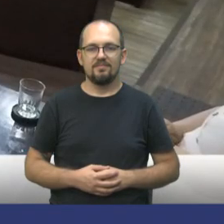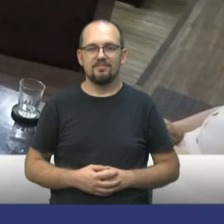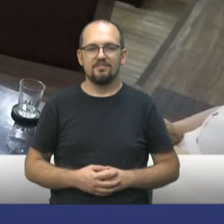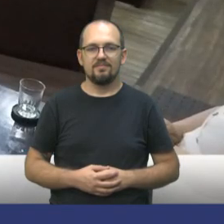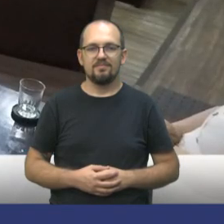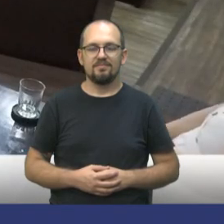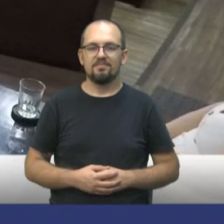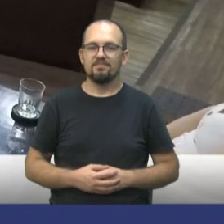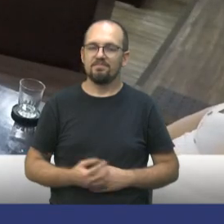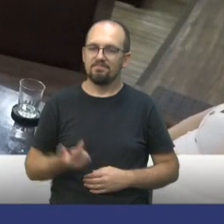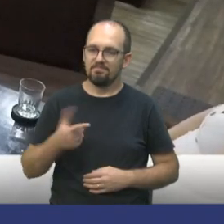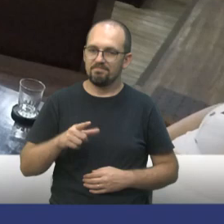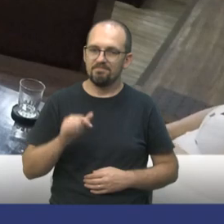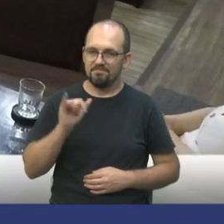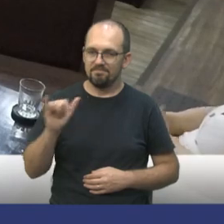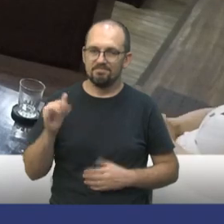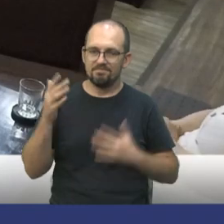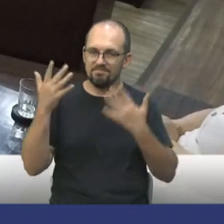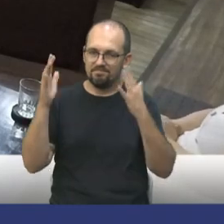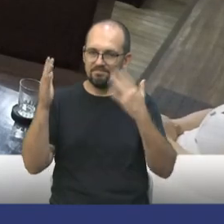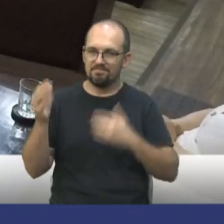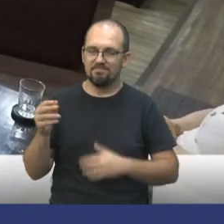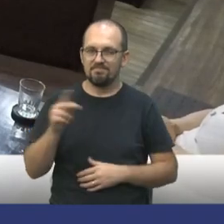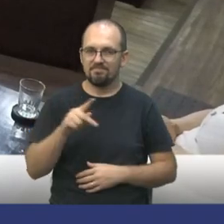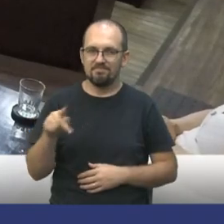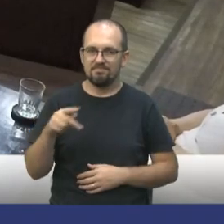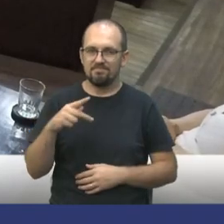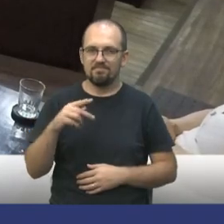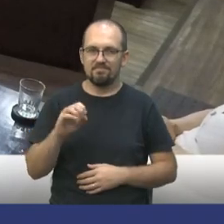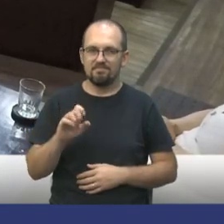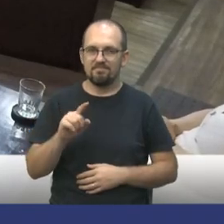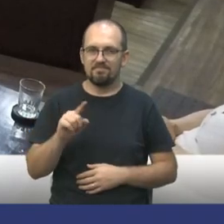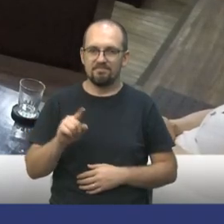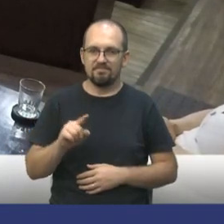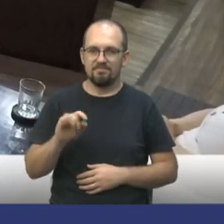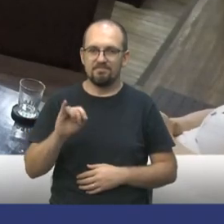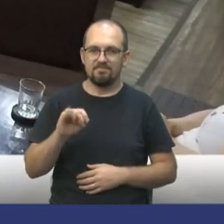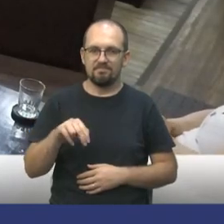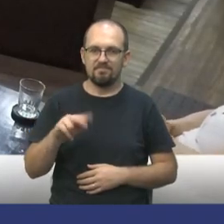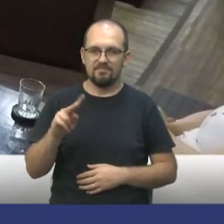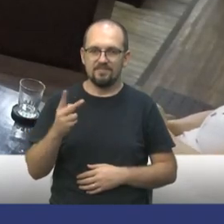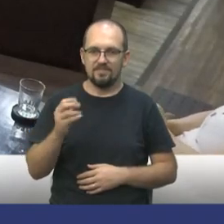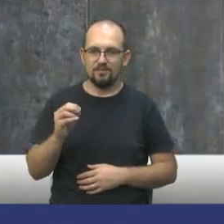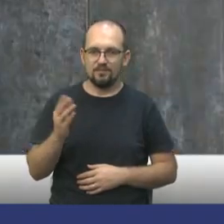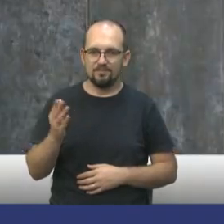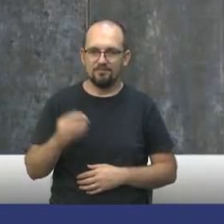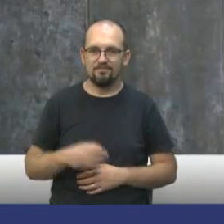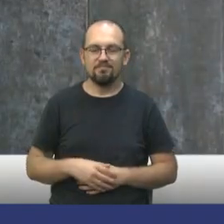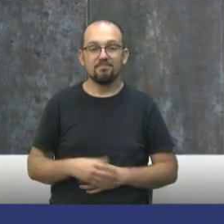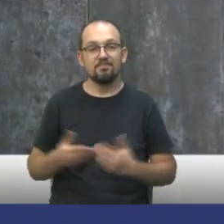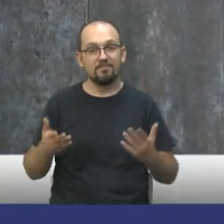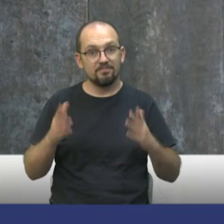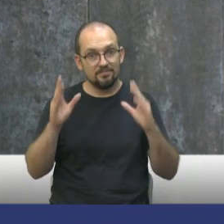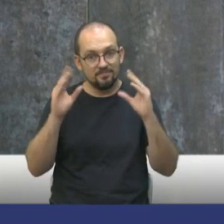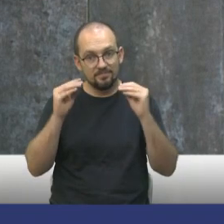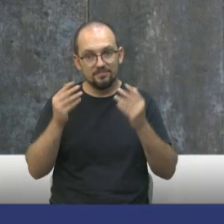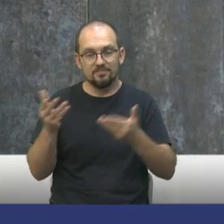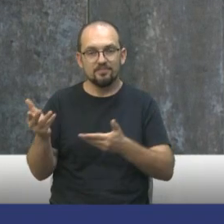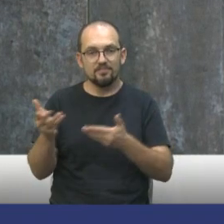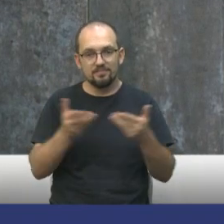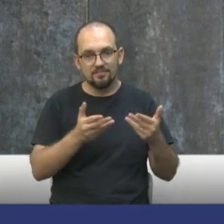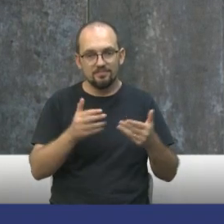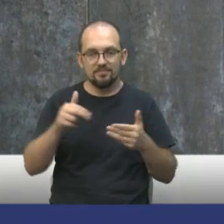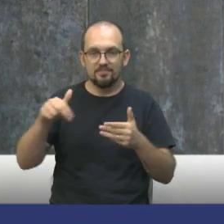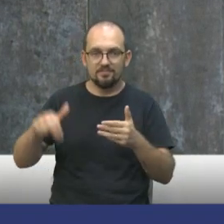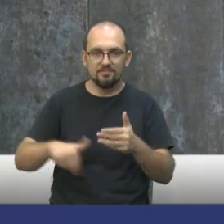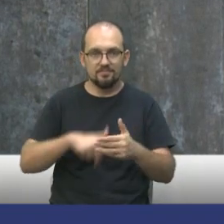Mais uma vez, os nossos parabéns ao mestre Pezinho. E, nesta noite de homenagens, eu quero convidar para fazer uso da tribuna agora